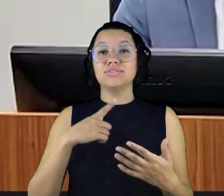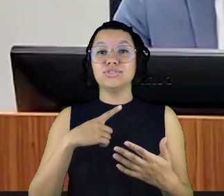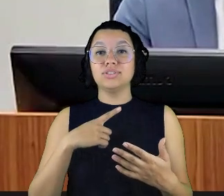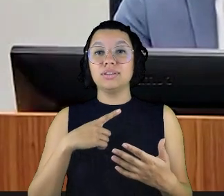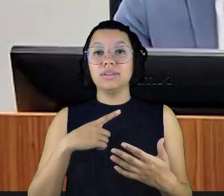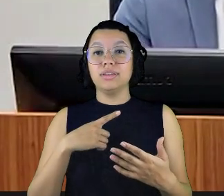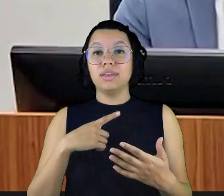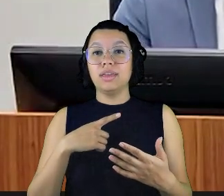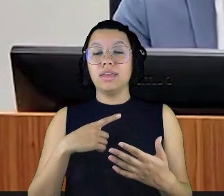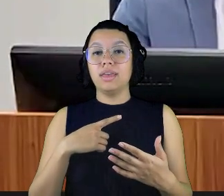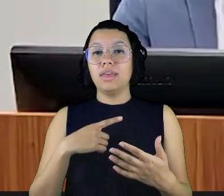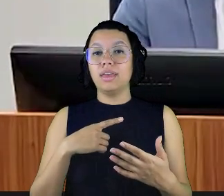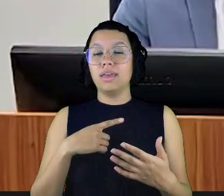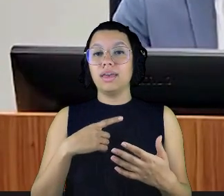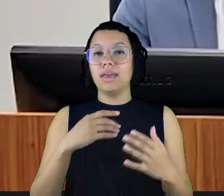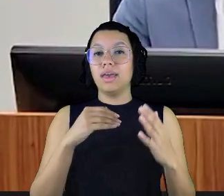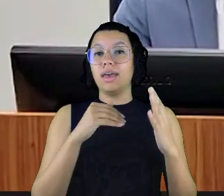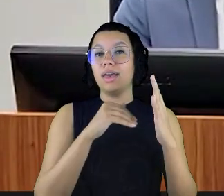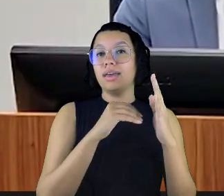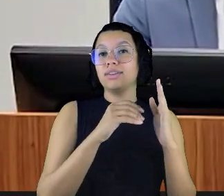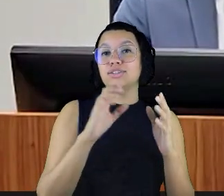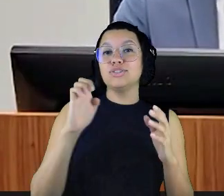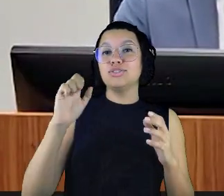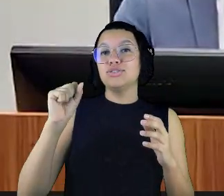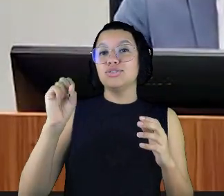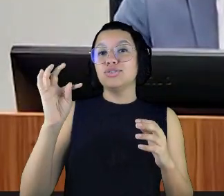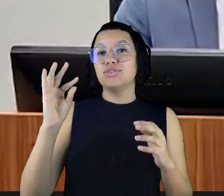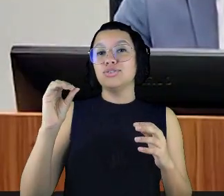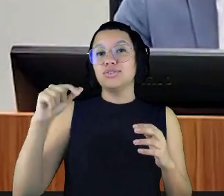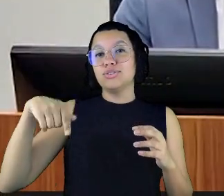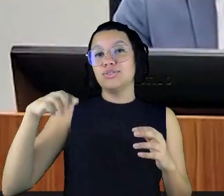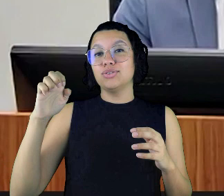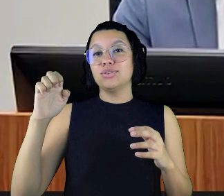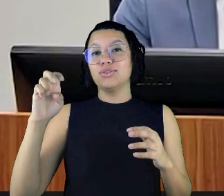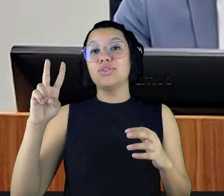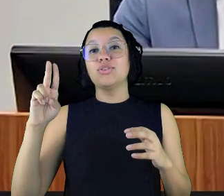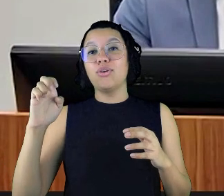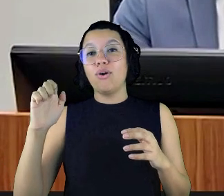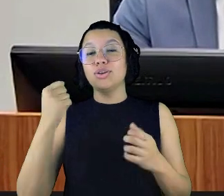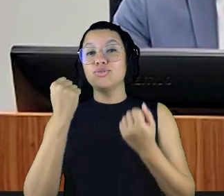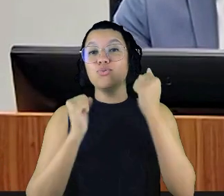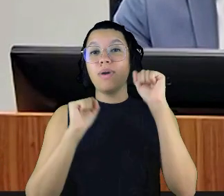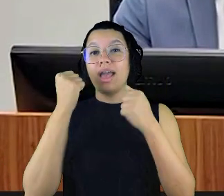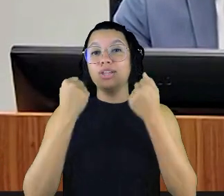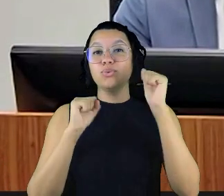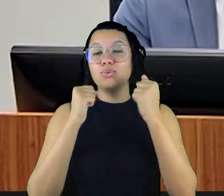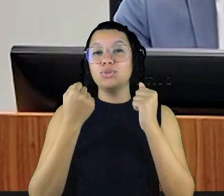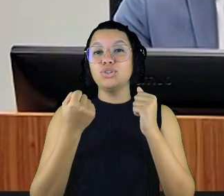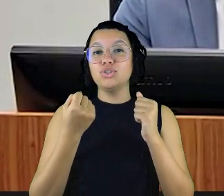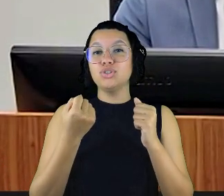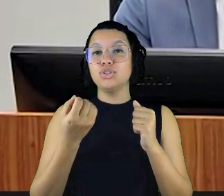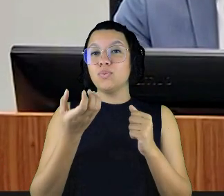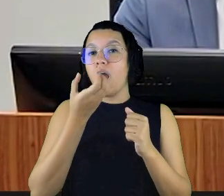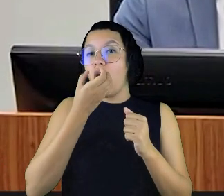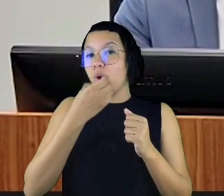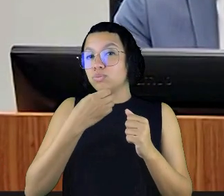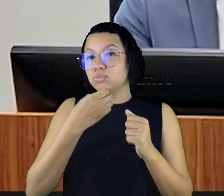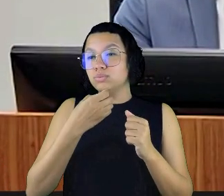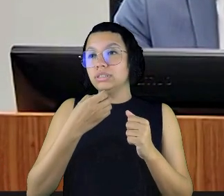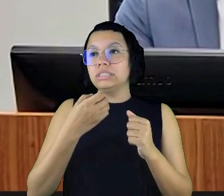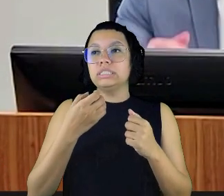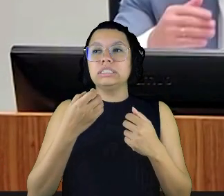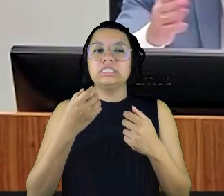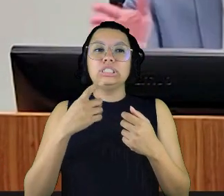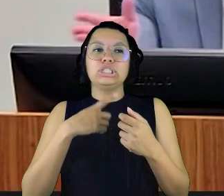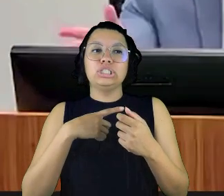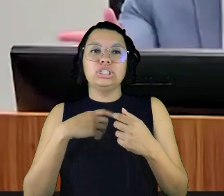da Ah, máquina de sorvete também, do máquina de industrial, sorvete, enfim. roupa íntima. Eu me lembro de presidir um leilão, e